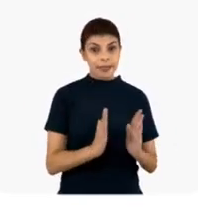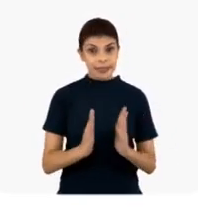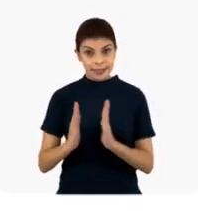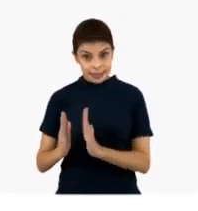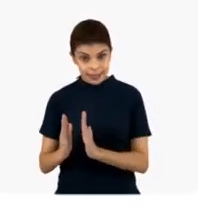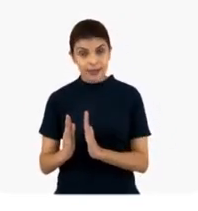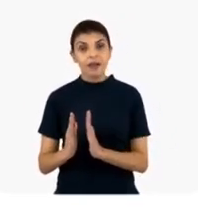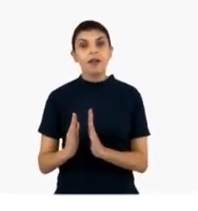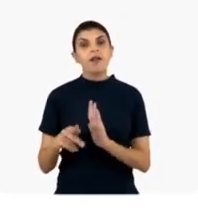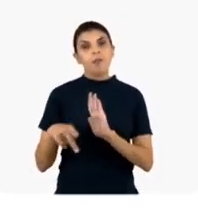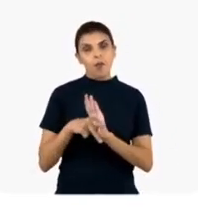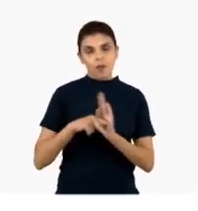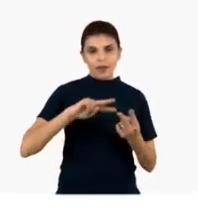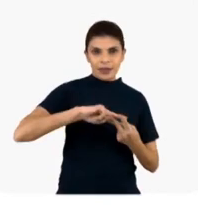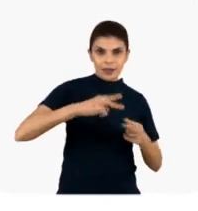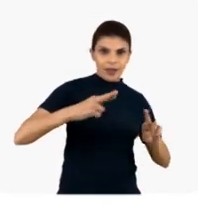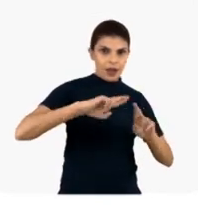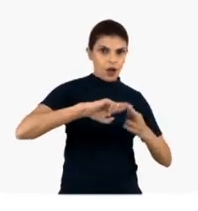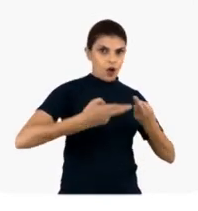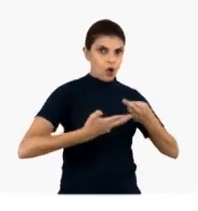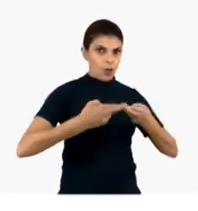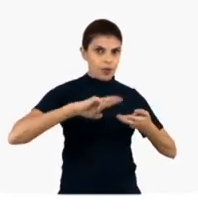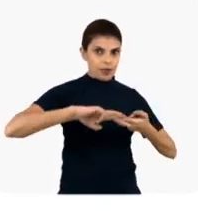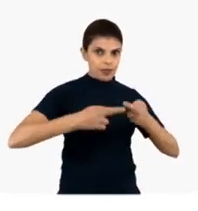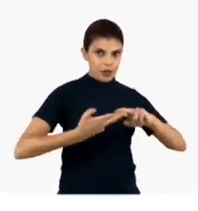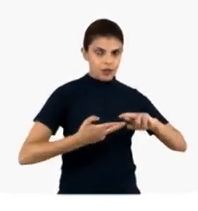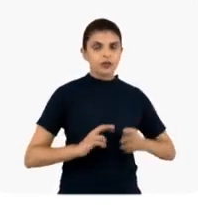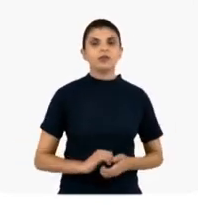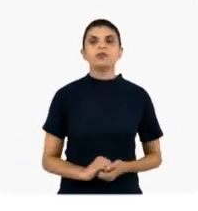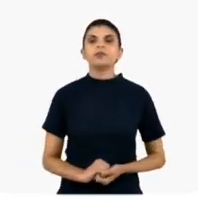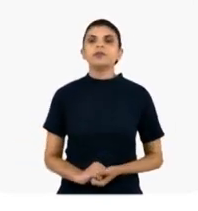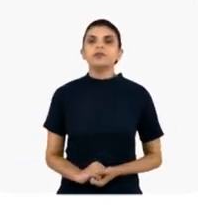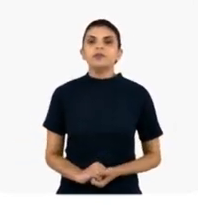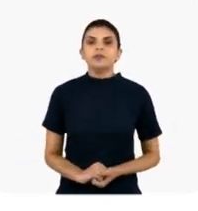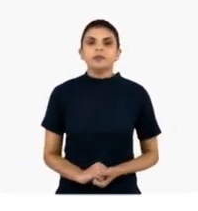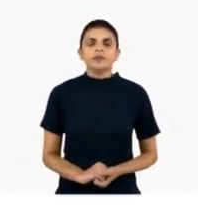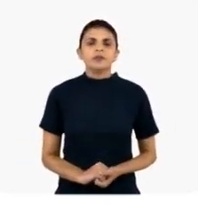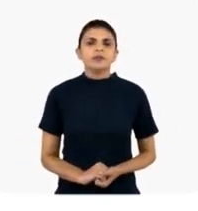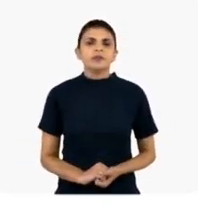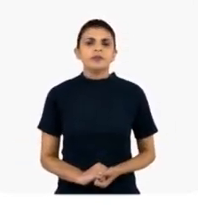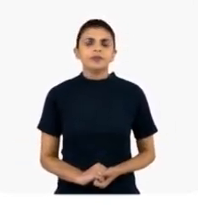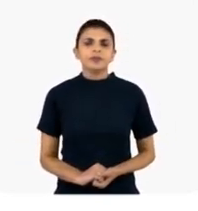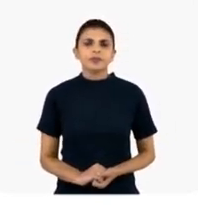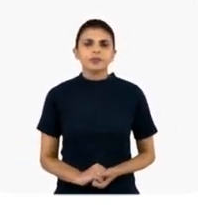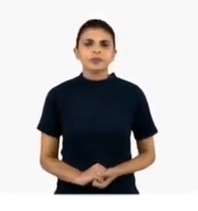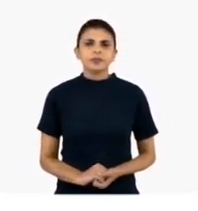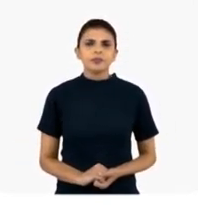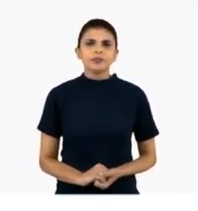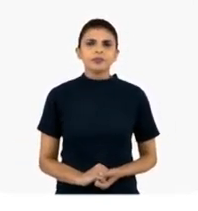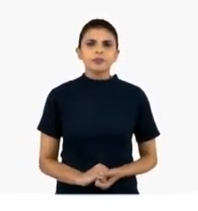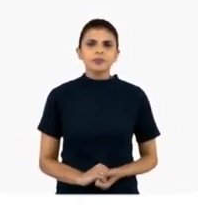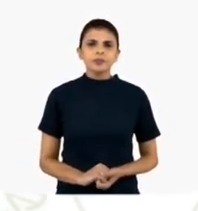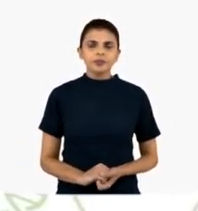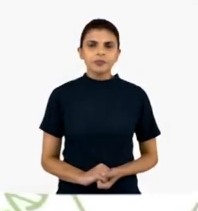os princípios da tecnologia do DNA recombinante. Mas, de que